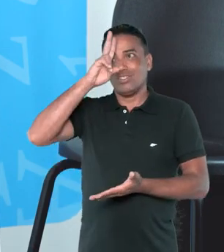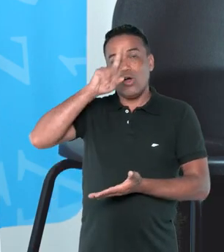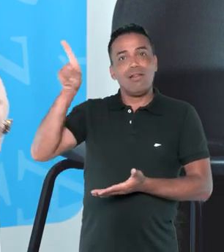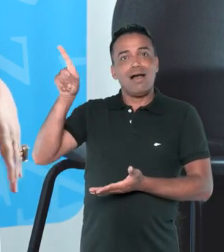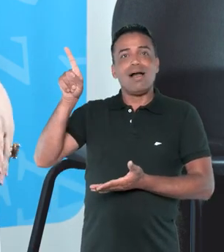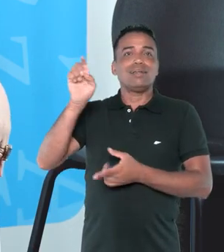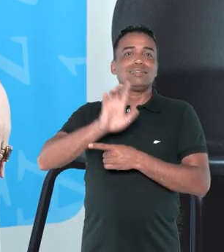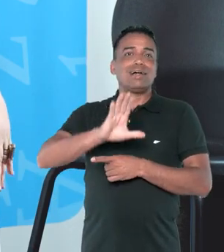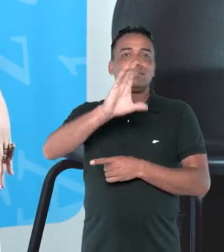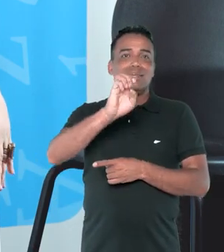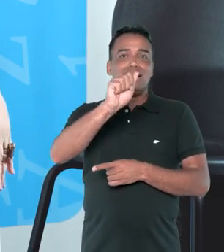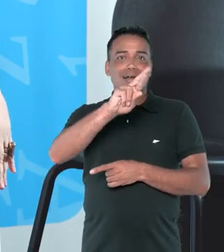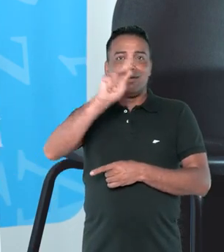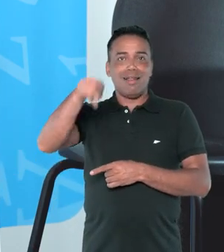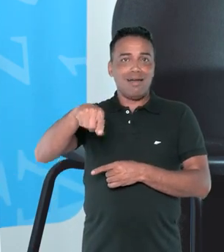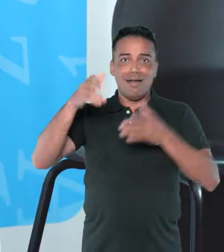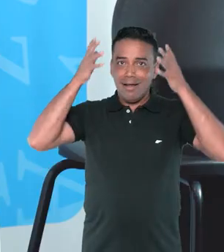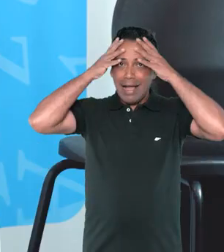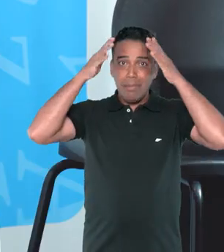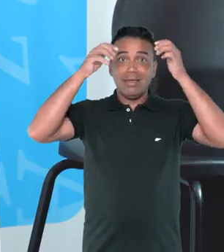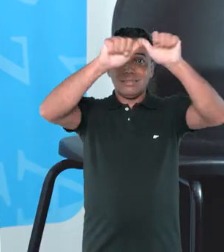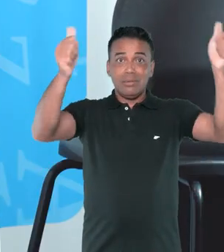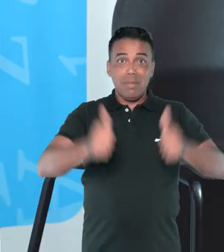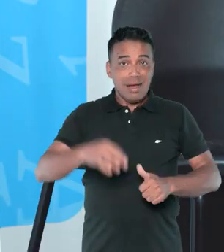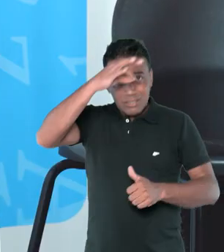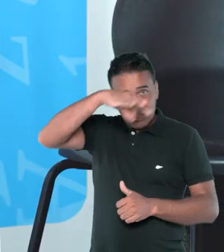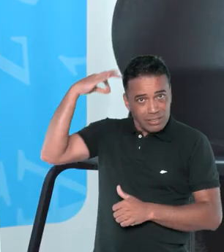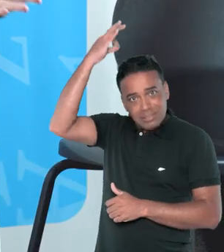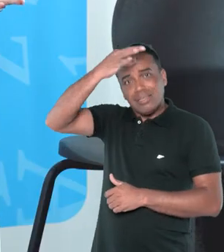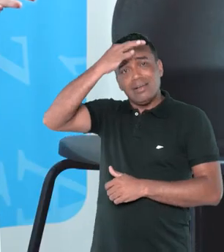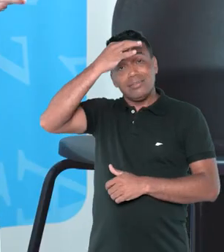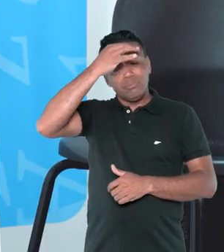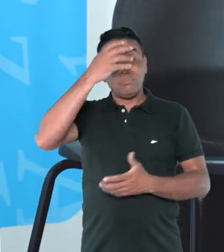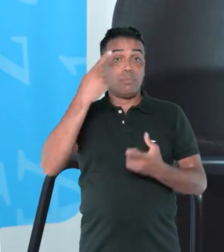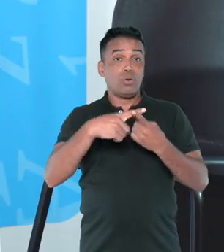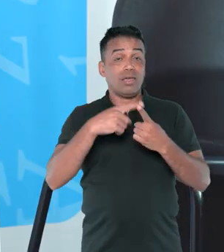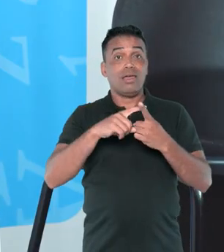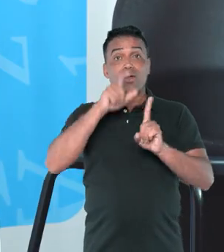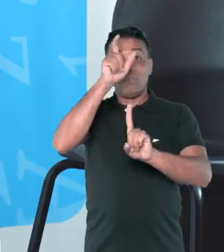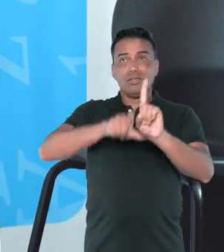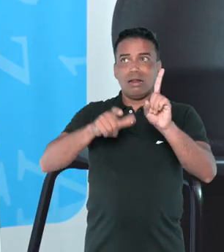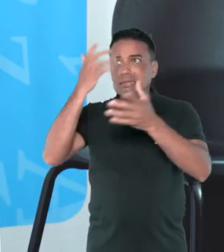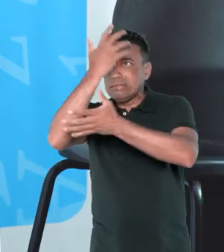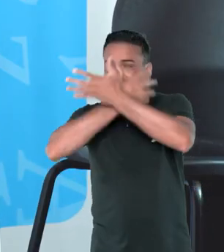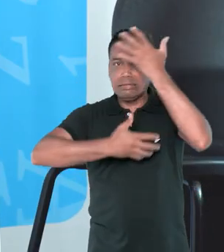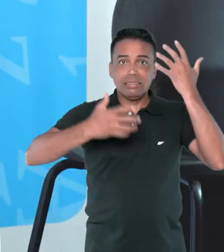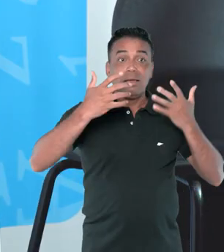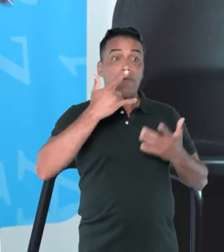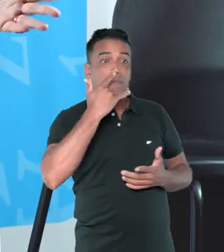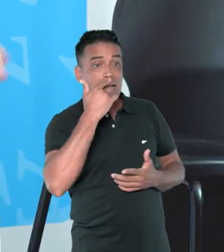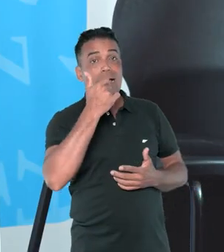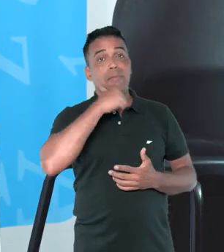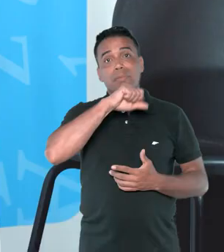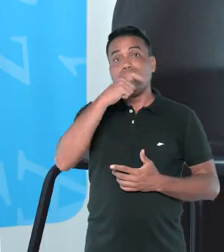lá no Ceará, de uma cabeça de santo, porque o personagem é também um cara muito perdido. Esse personagem desse livro é um cara que não tem pai,